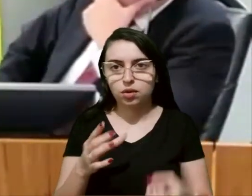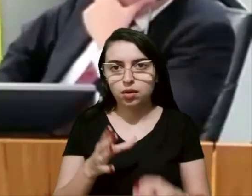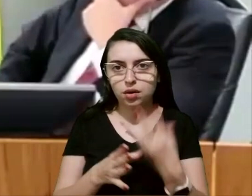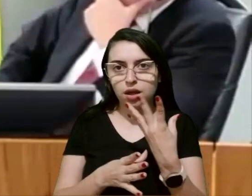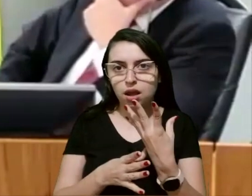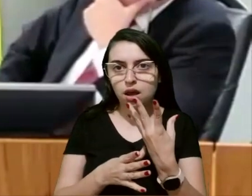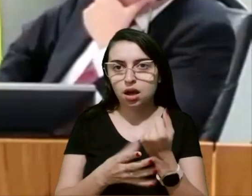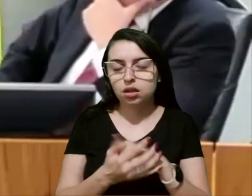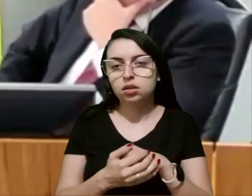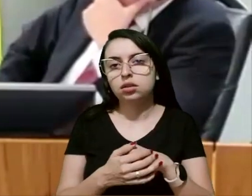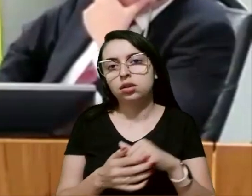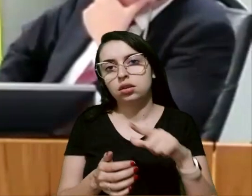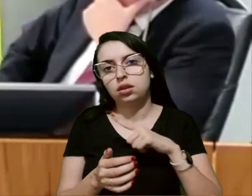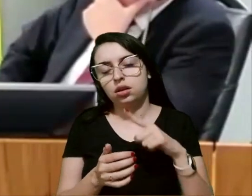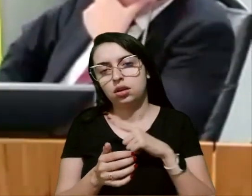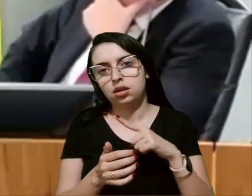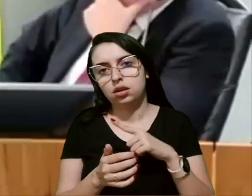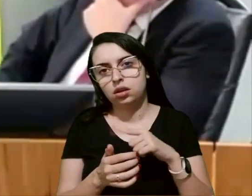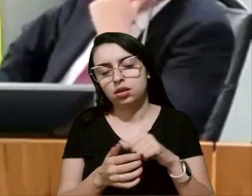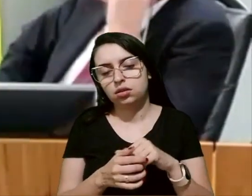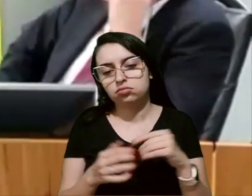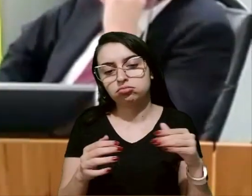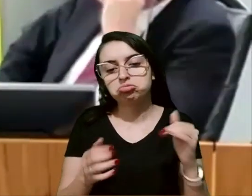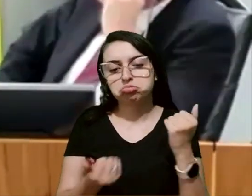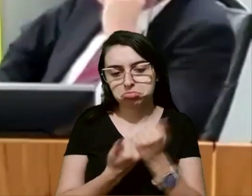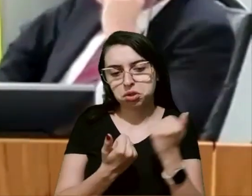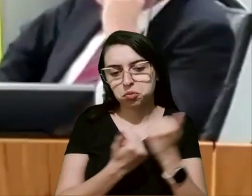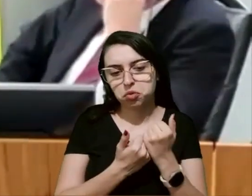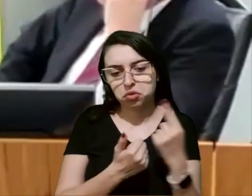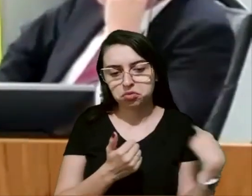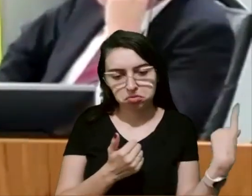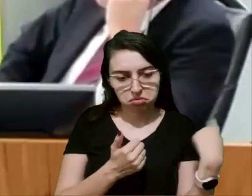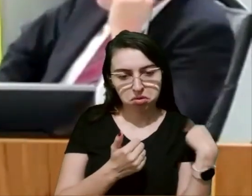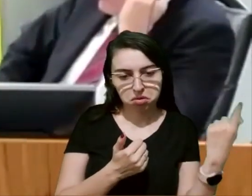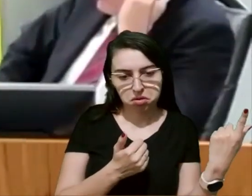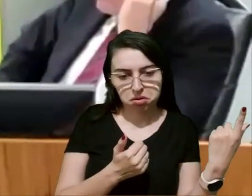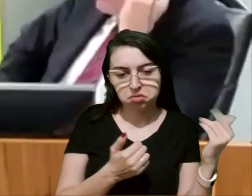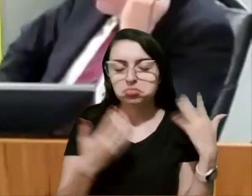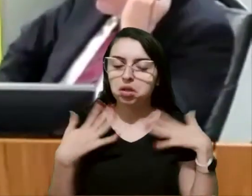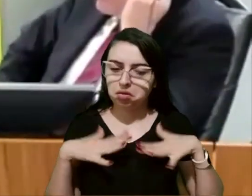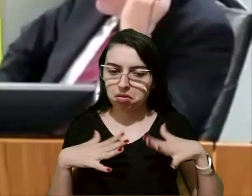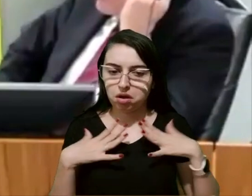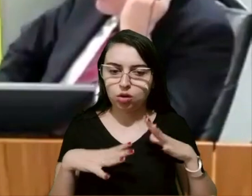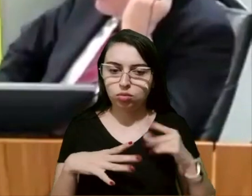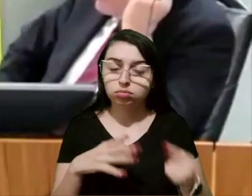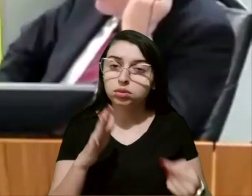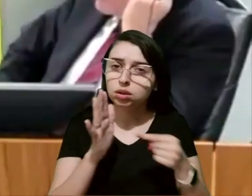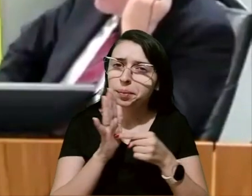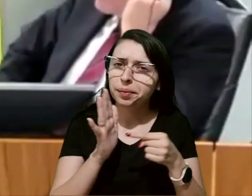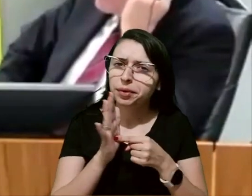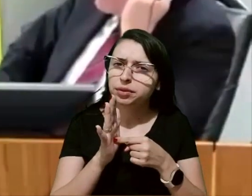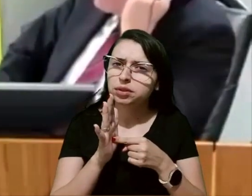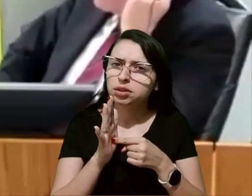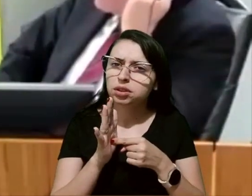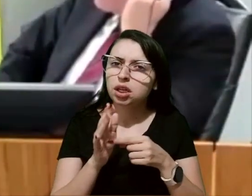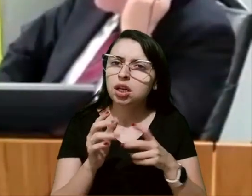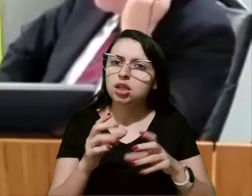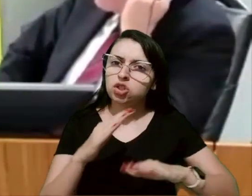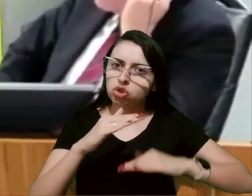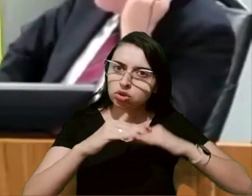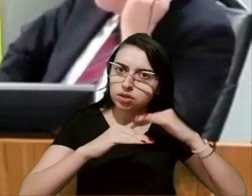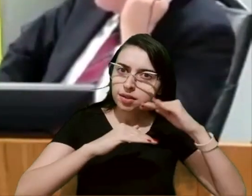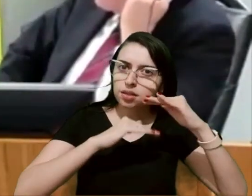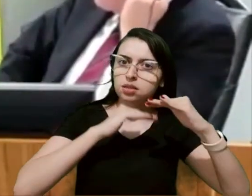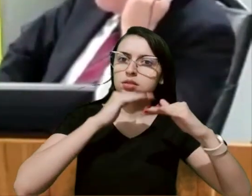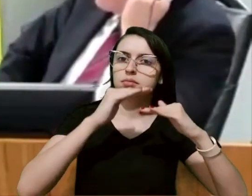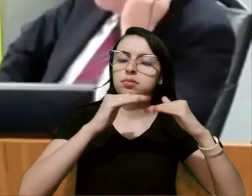está amadurecida, existe um ponto, acho que talvez nisso a gente concorde com certeza, assim, com tranquilidade, é que existe um ponto de